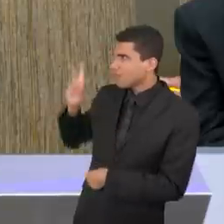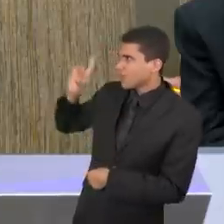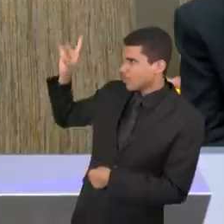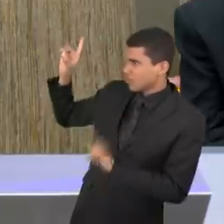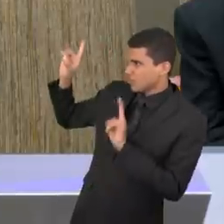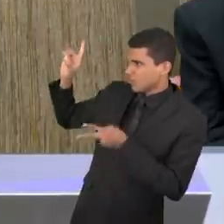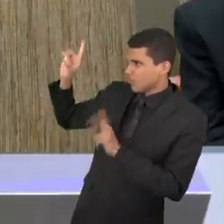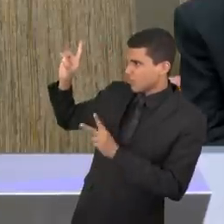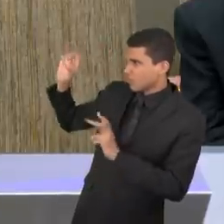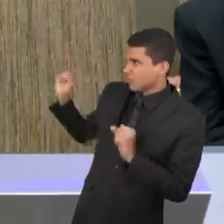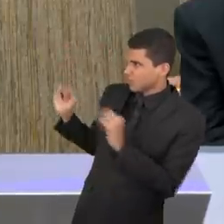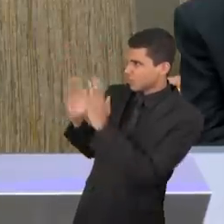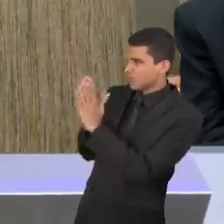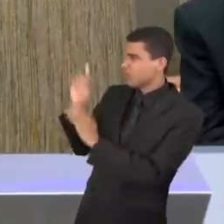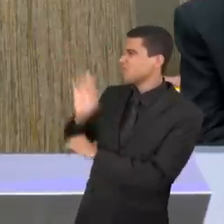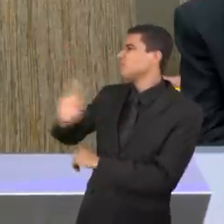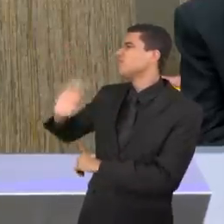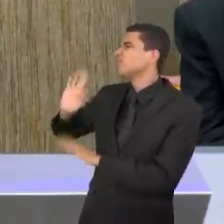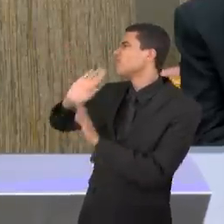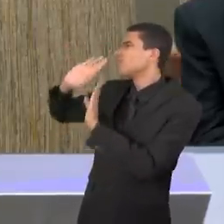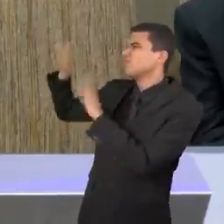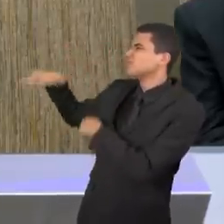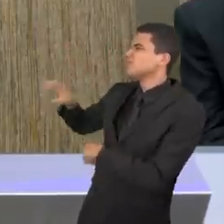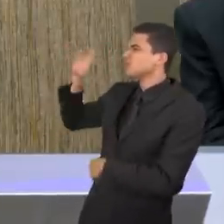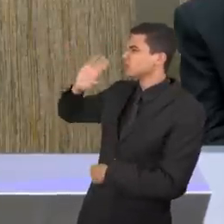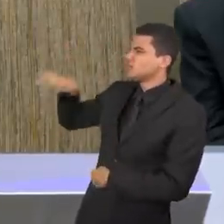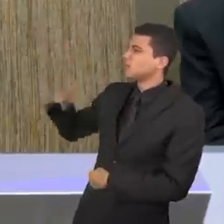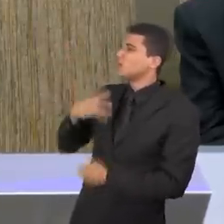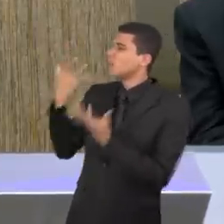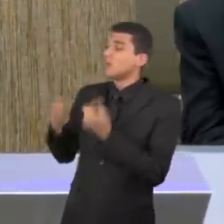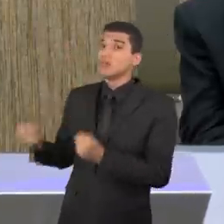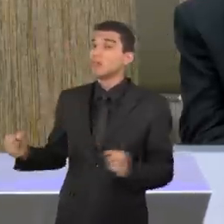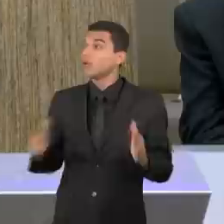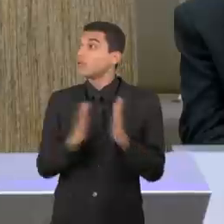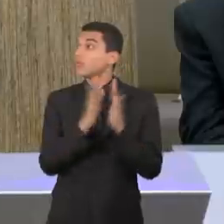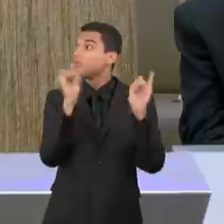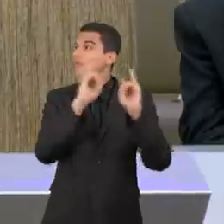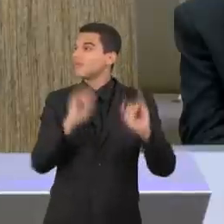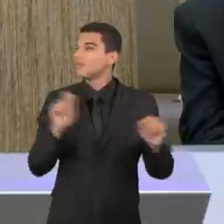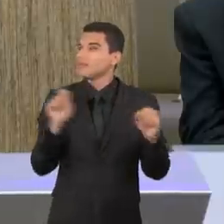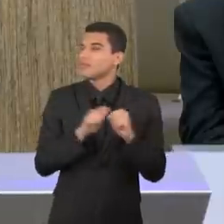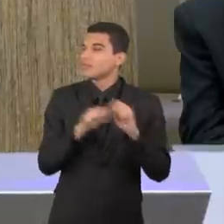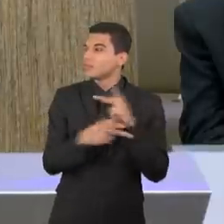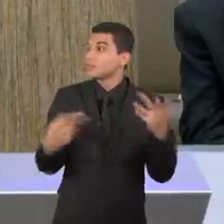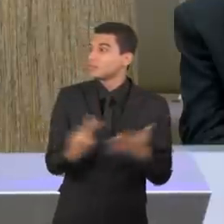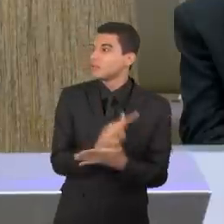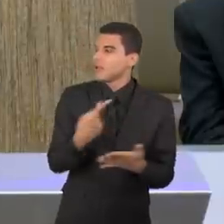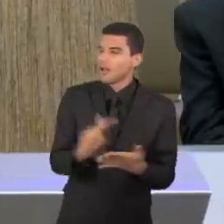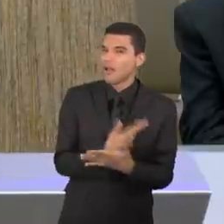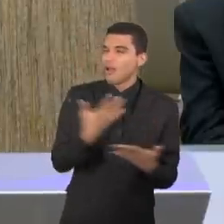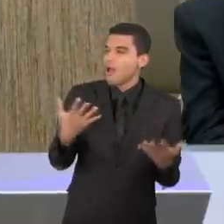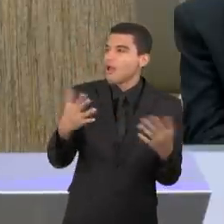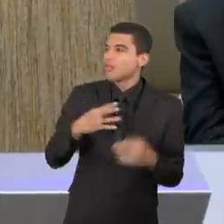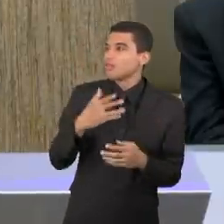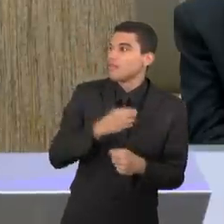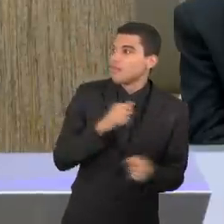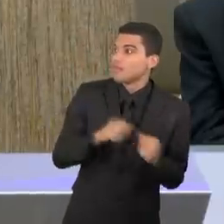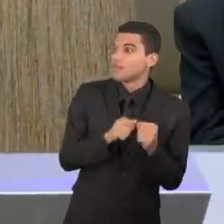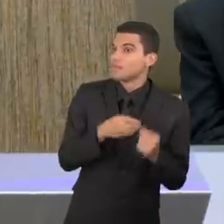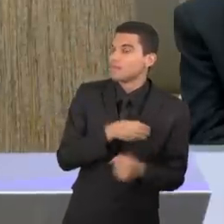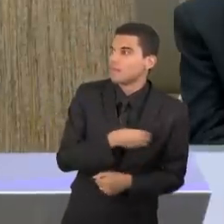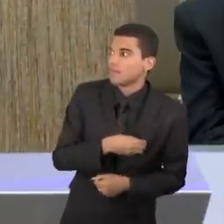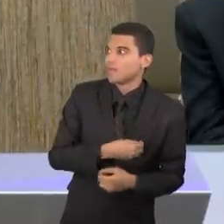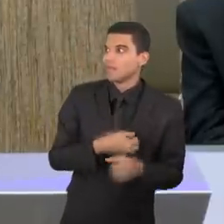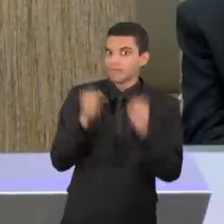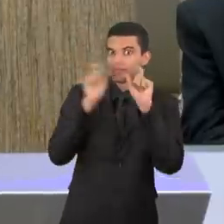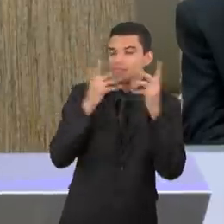culpa. Porém, enviou profetas entre eles para os fazer tornar ao Senhor, os